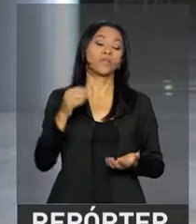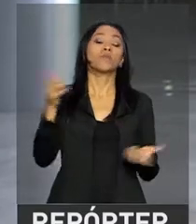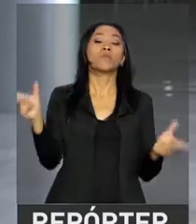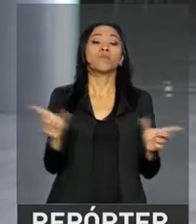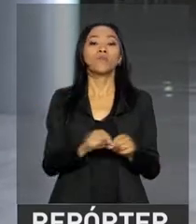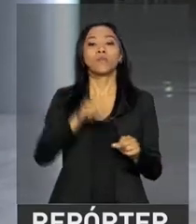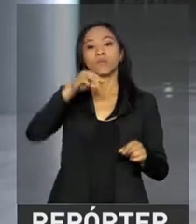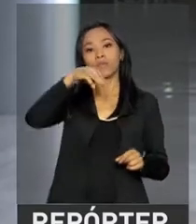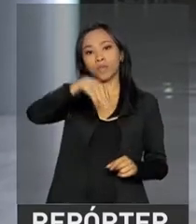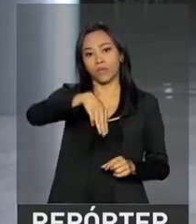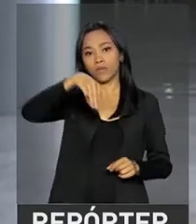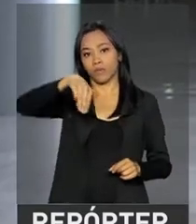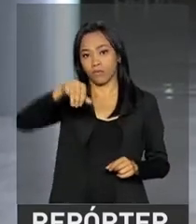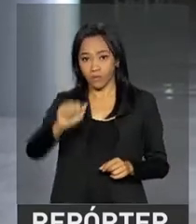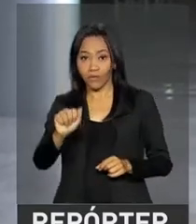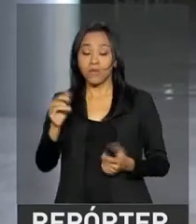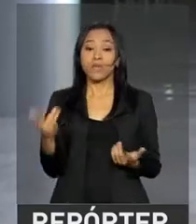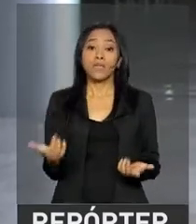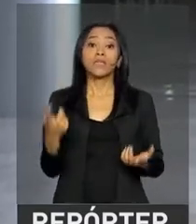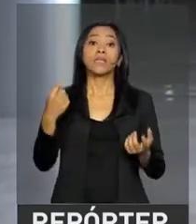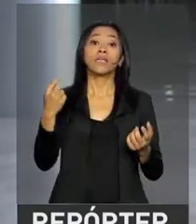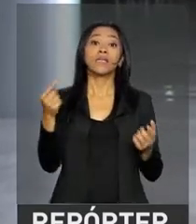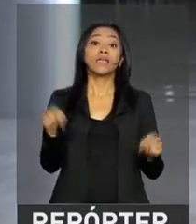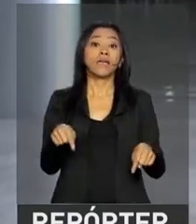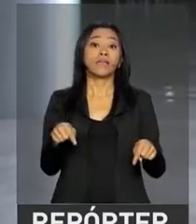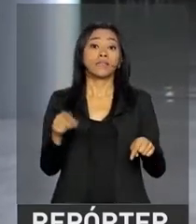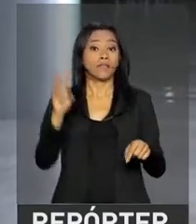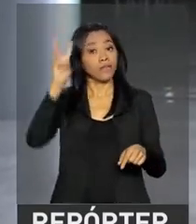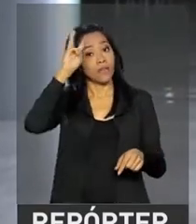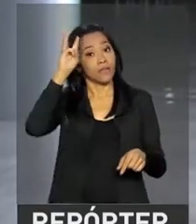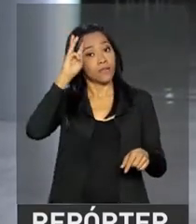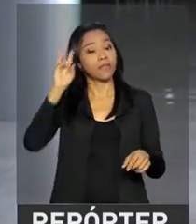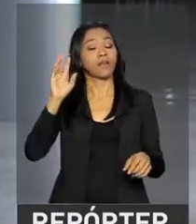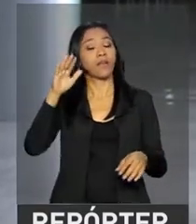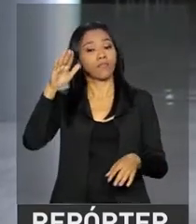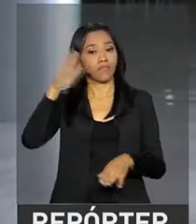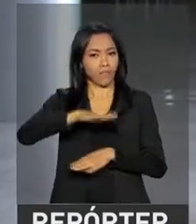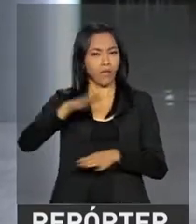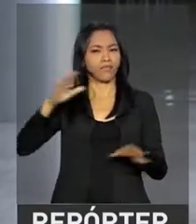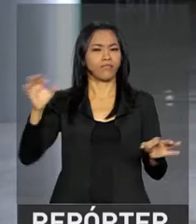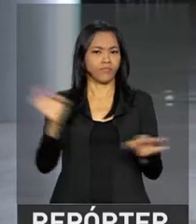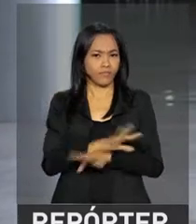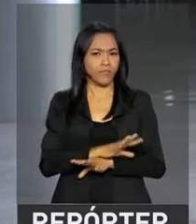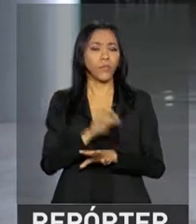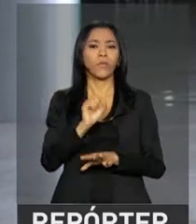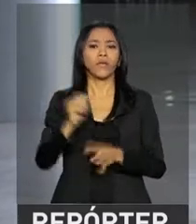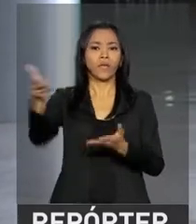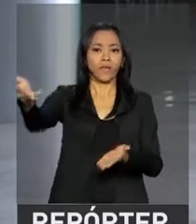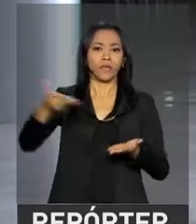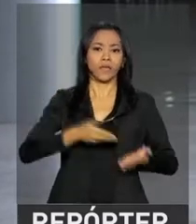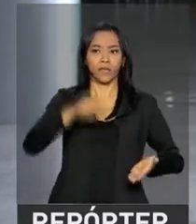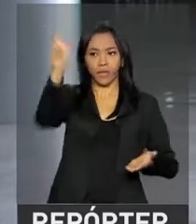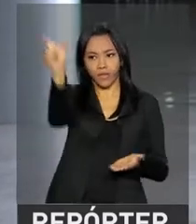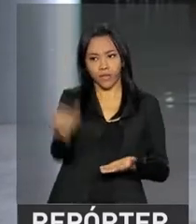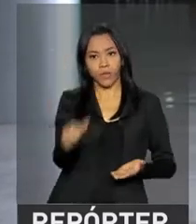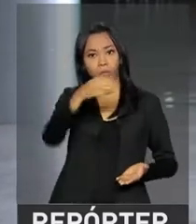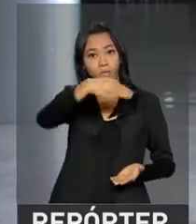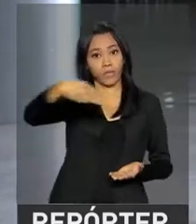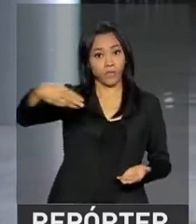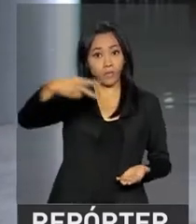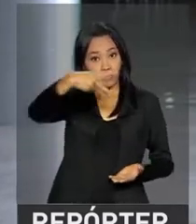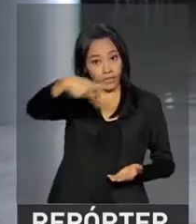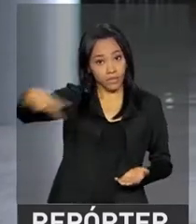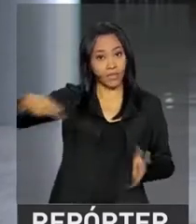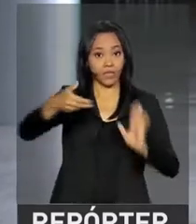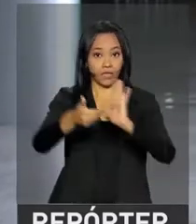filho e termina sua agenda desta terça feira recebendo aqui também no palácio do planalto o presidente da câmara rodrigo maia